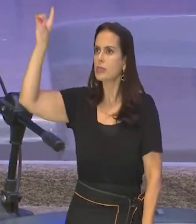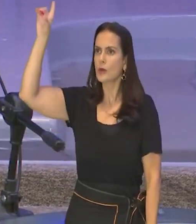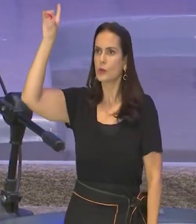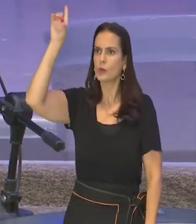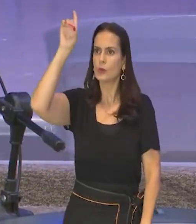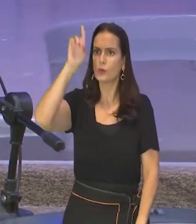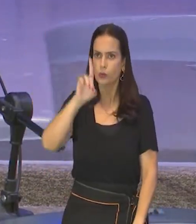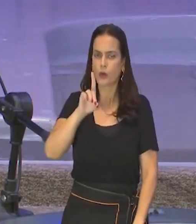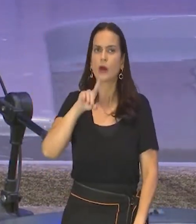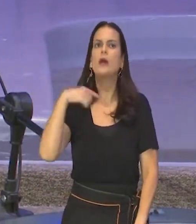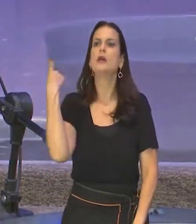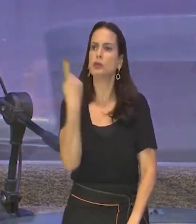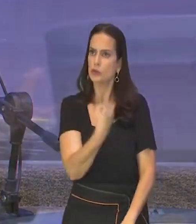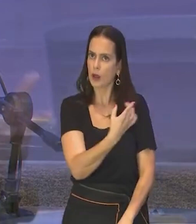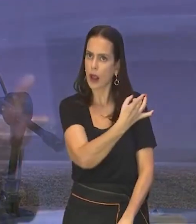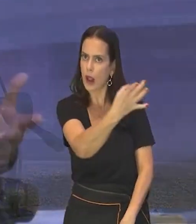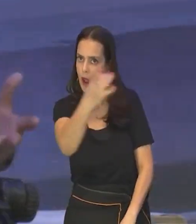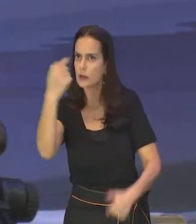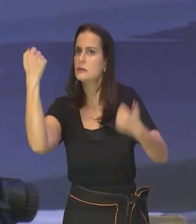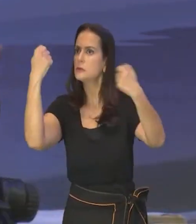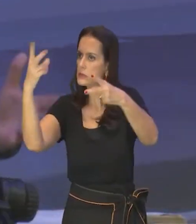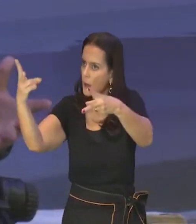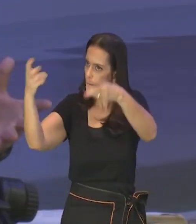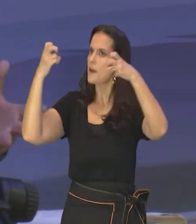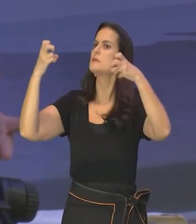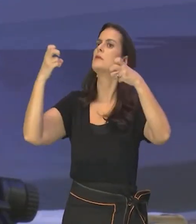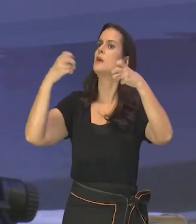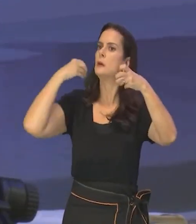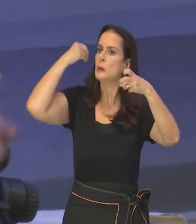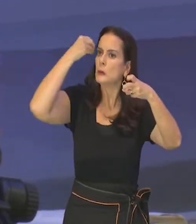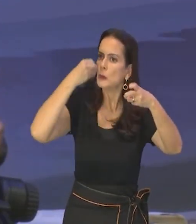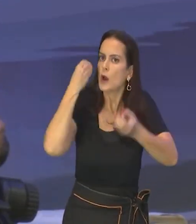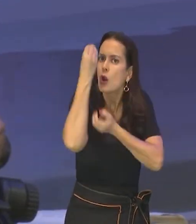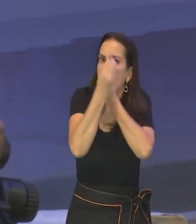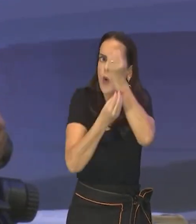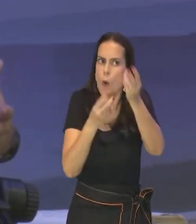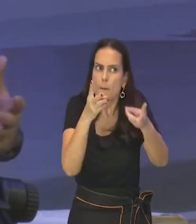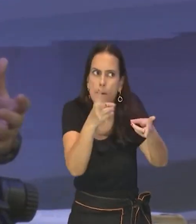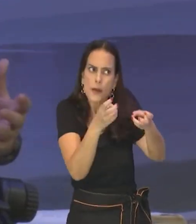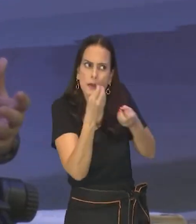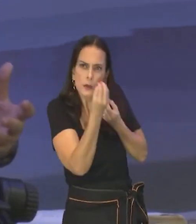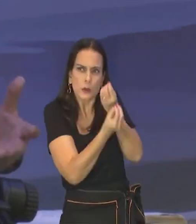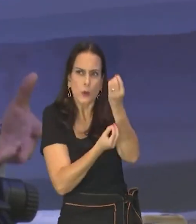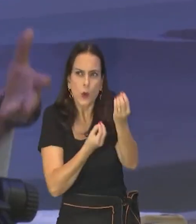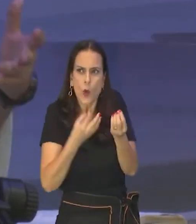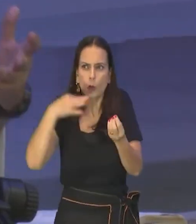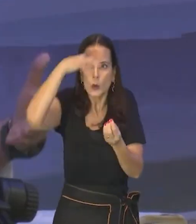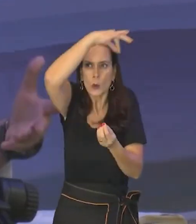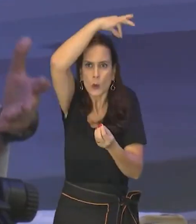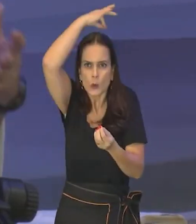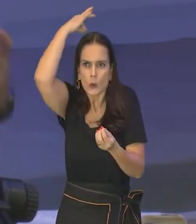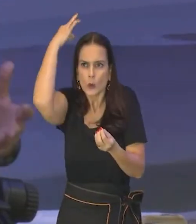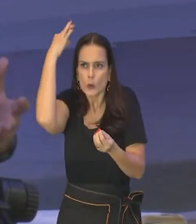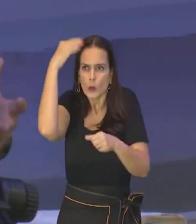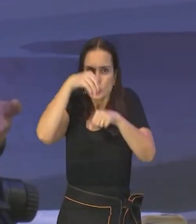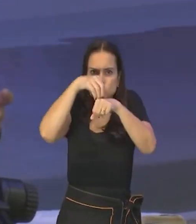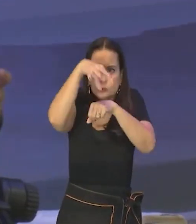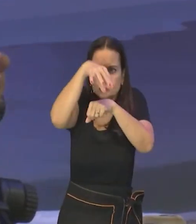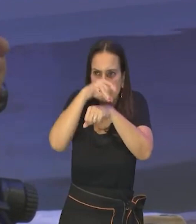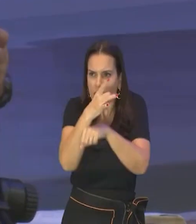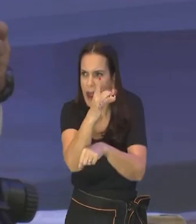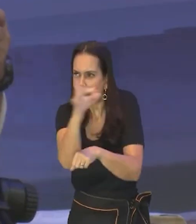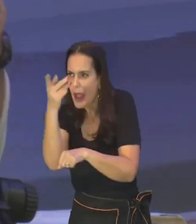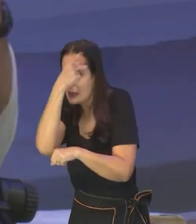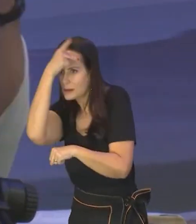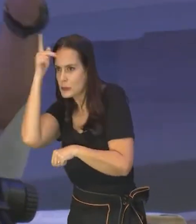deve ser percebido por cada um de nós, na sua experiência, na sua percepção. O Espírito Santo ministra a cada um de nós,